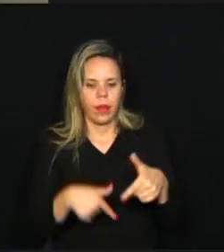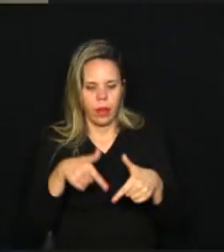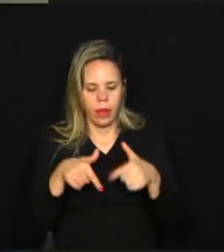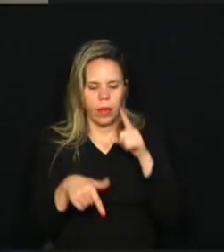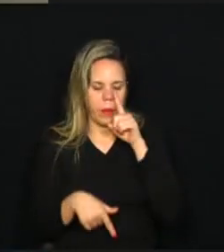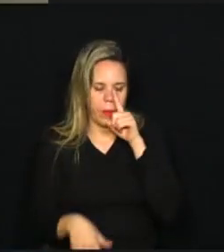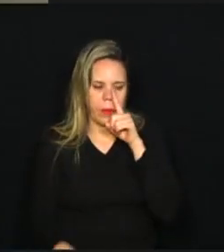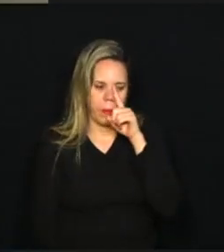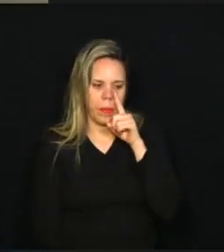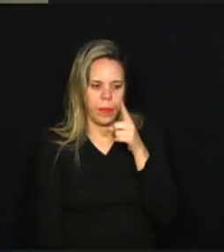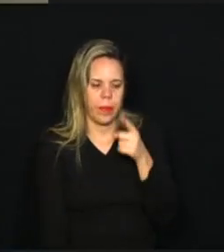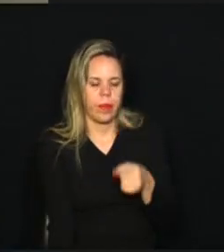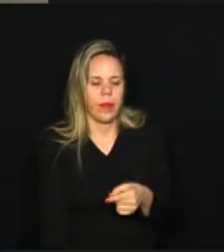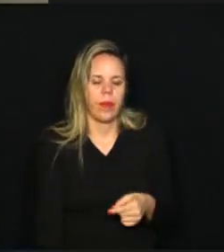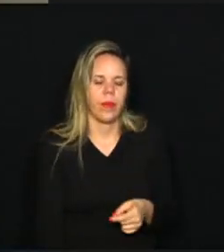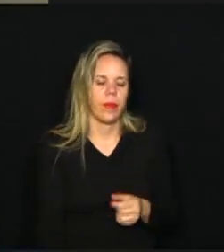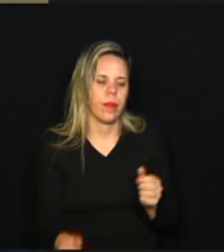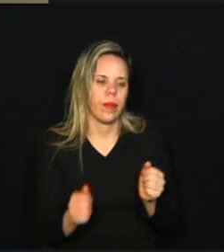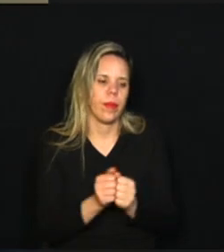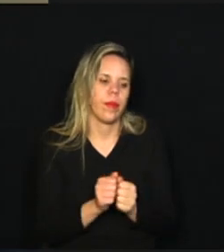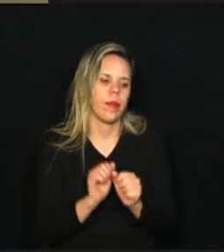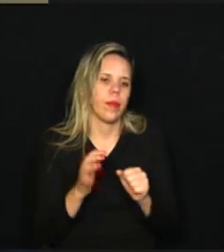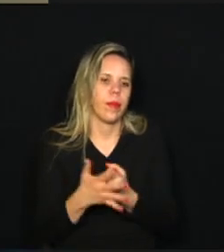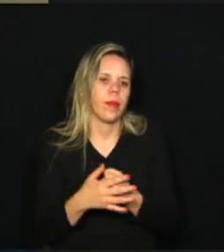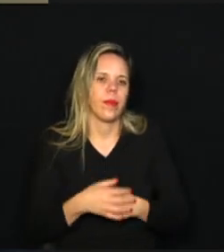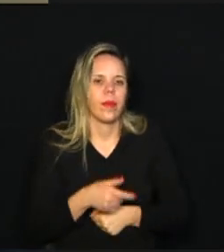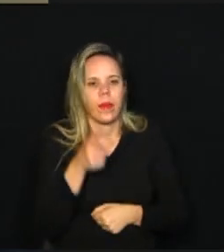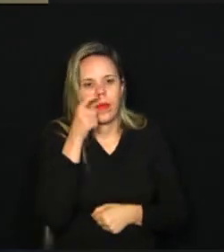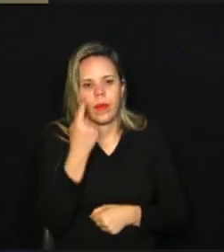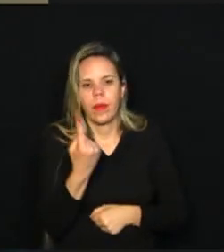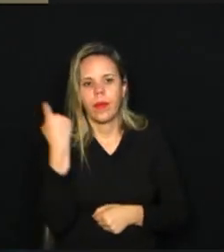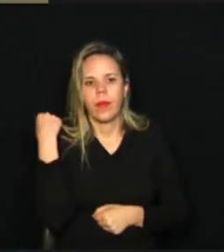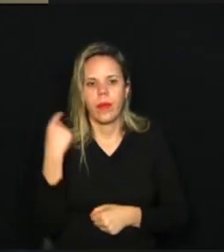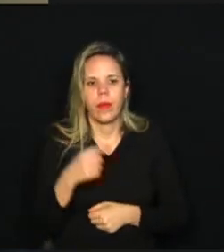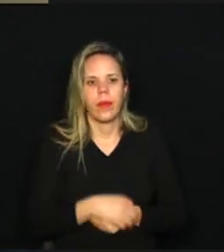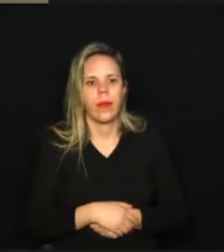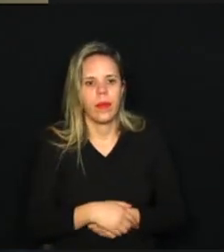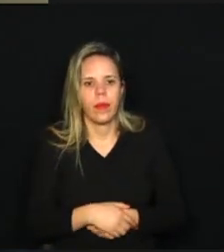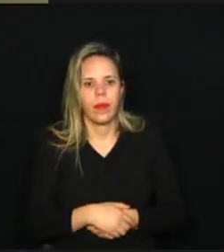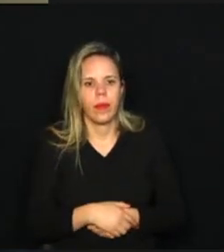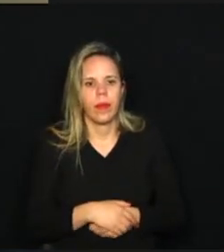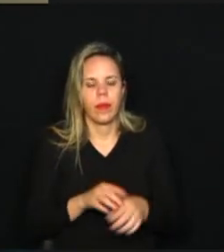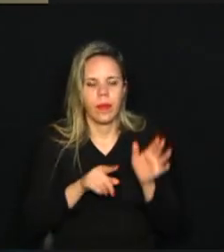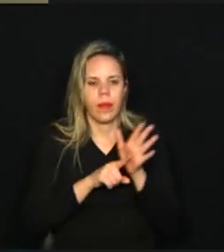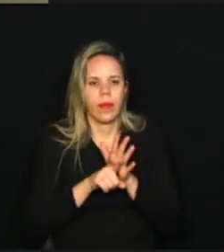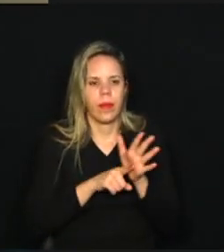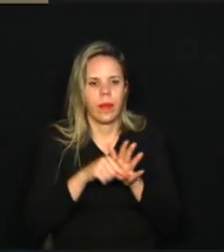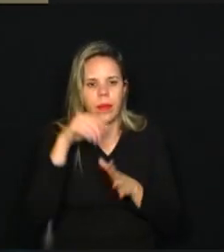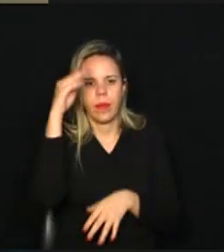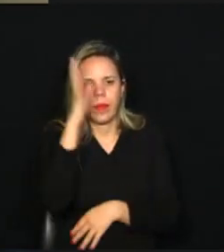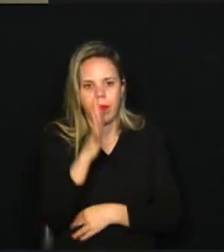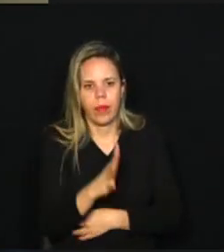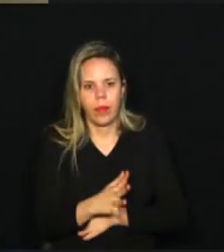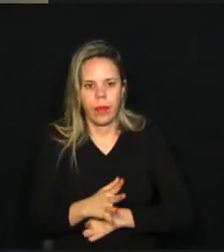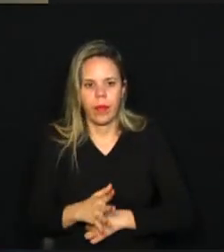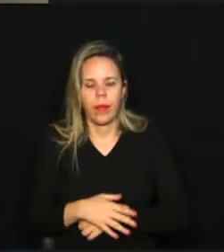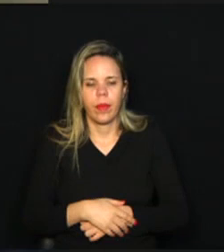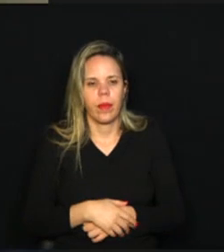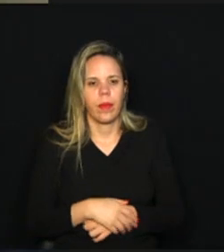de risco, né, que a gente já viu nas últimas estatísticas